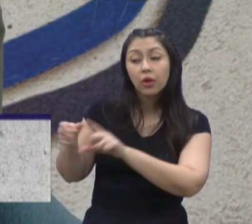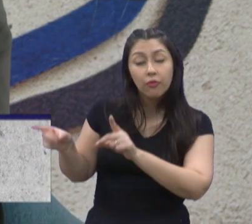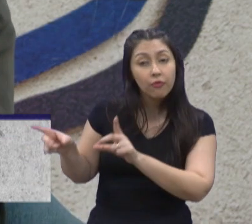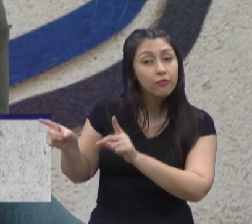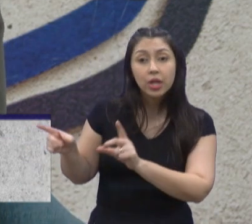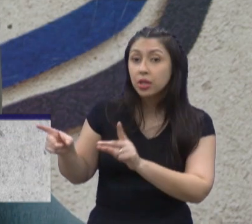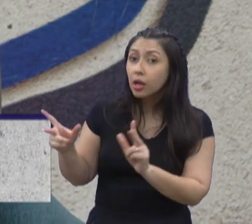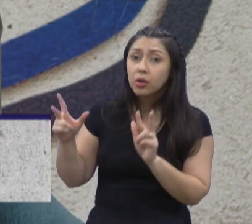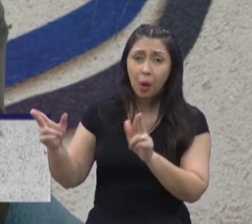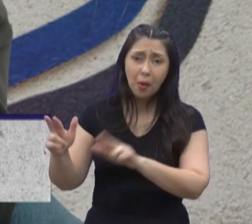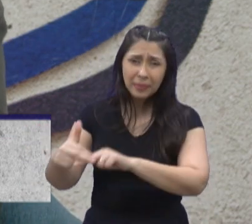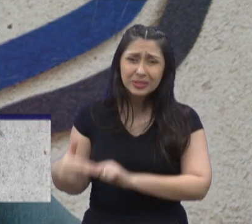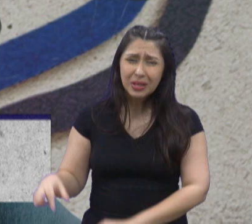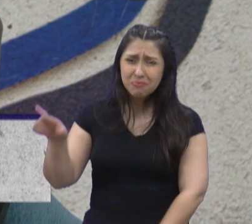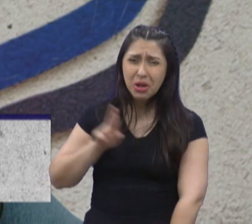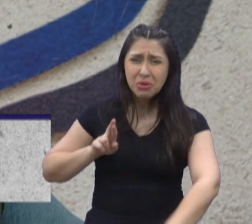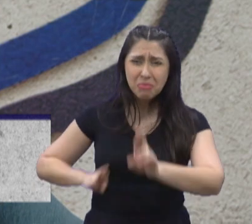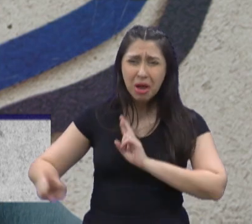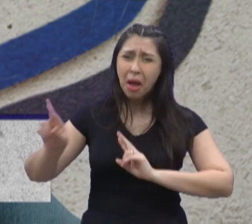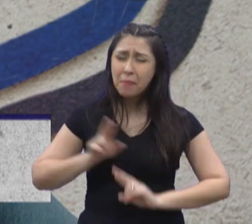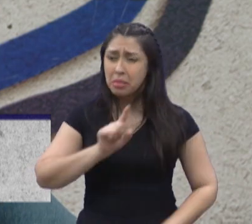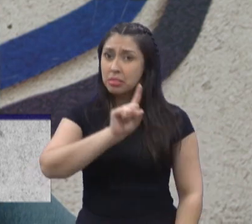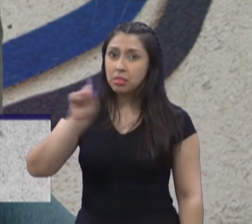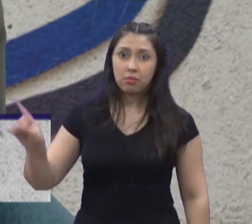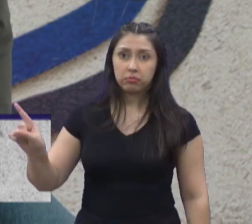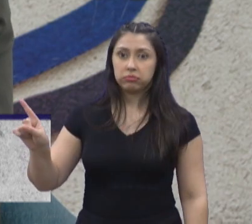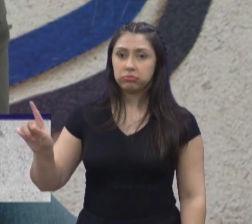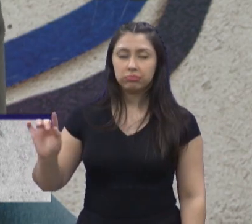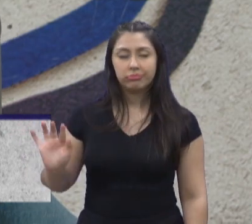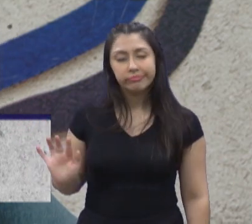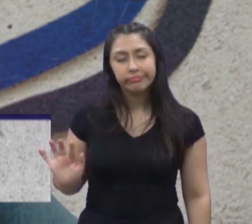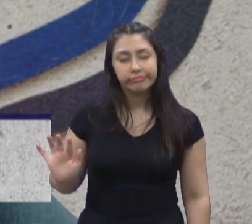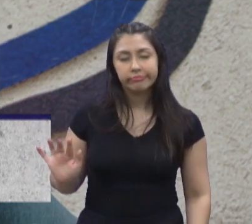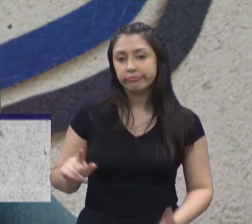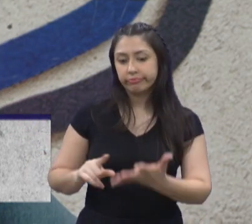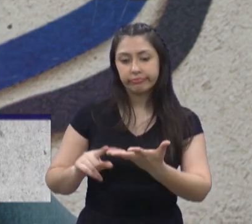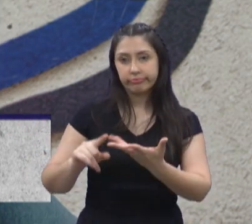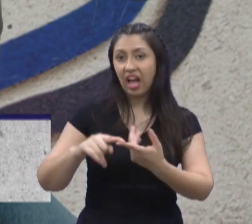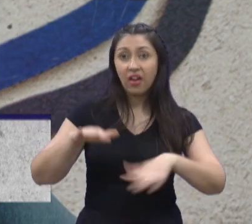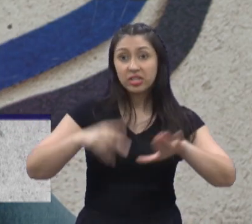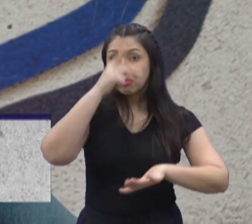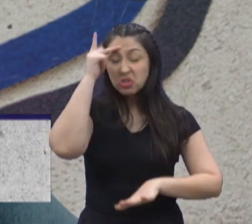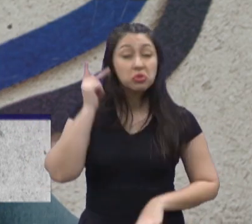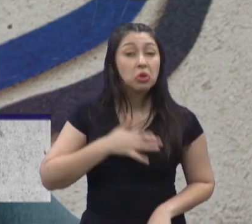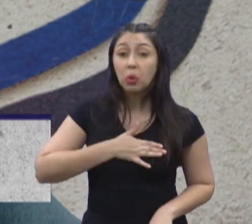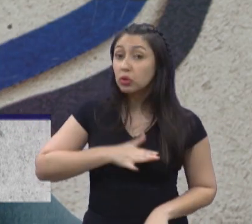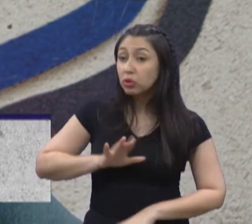outro, então ele leva muitos não por vários motivos, né? Por vários motivos. A própria pessoa não gostou ou